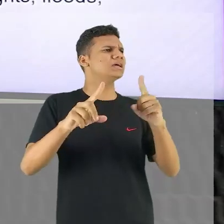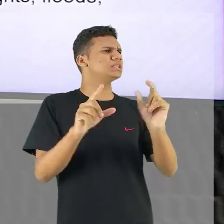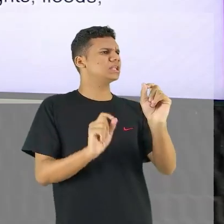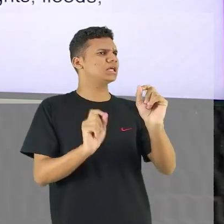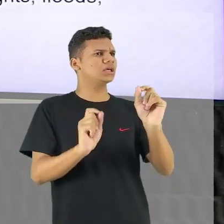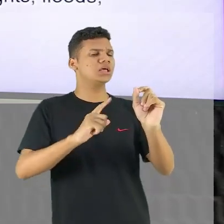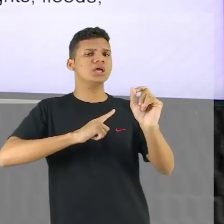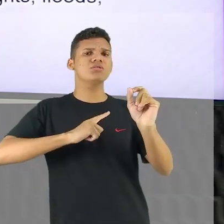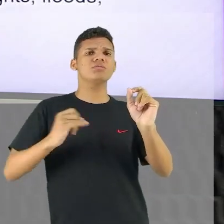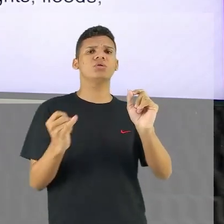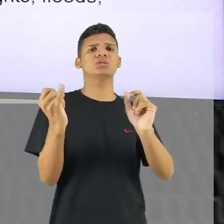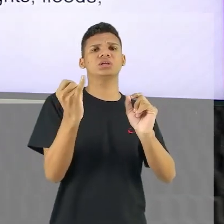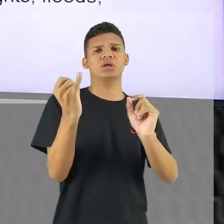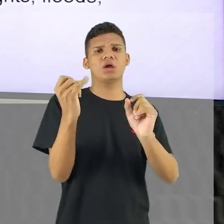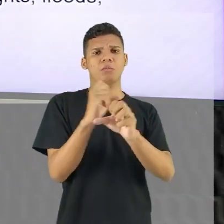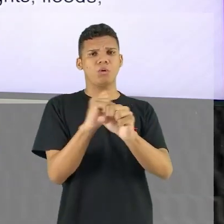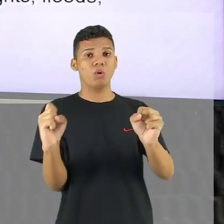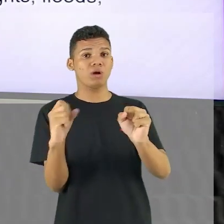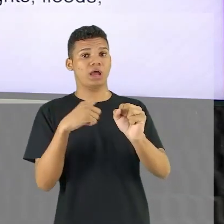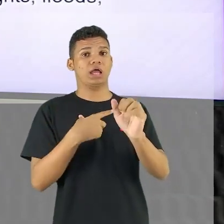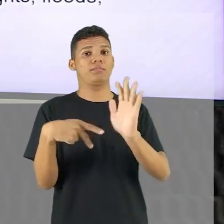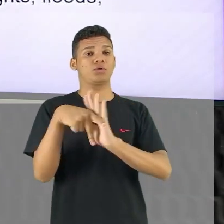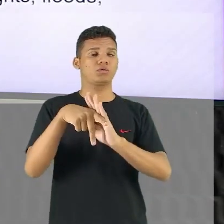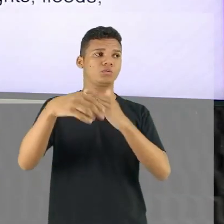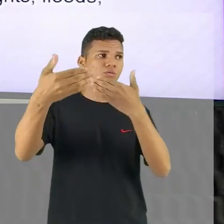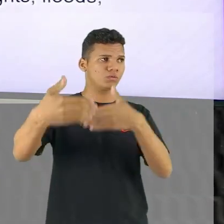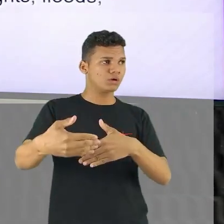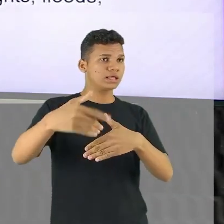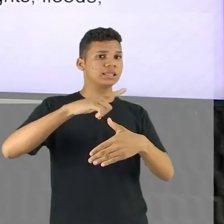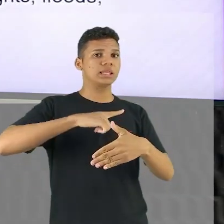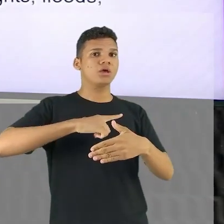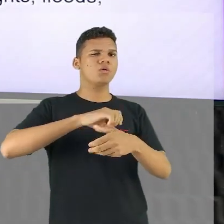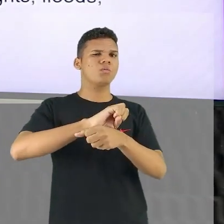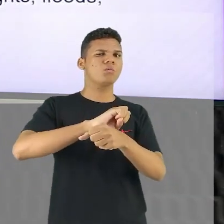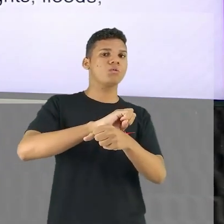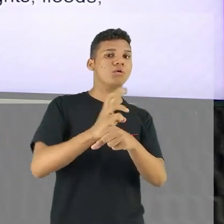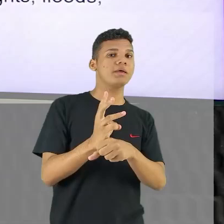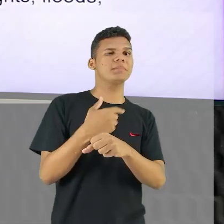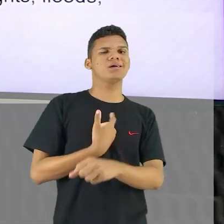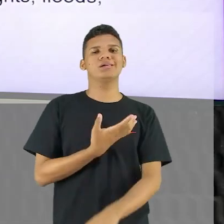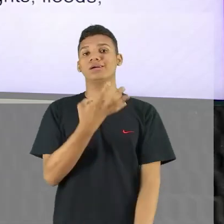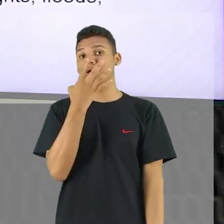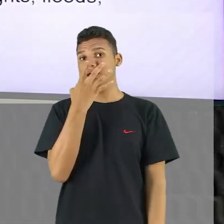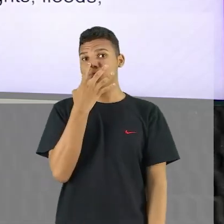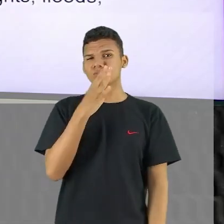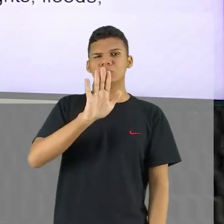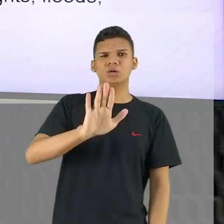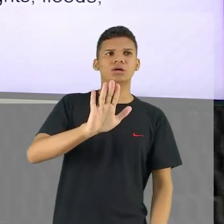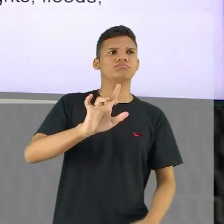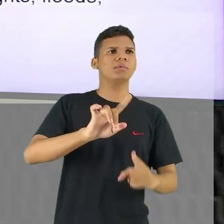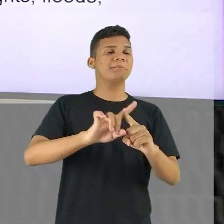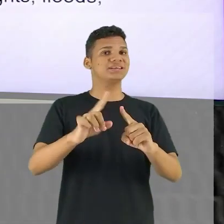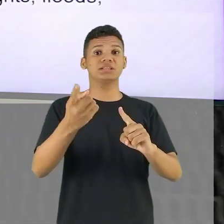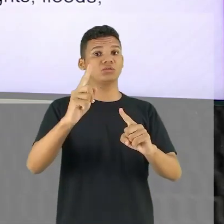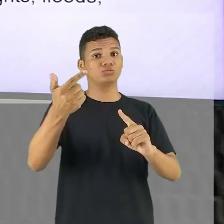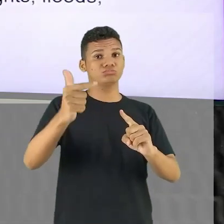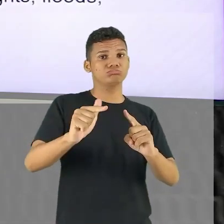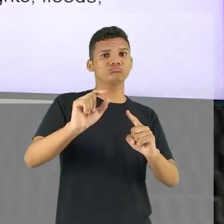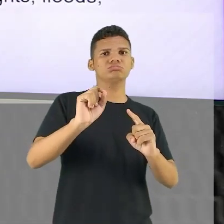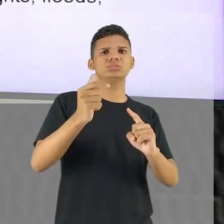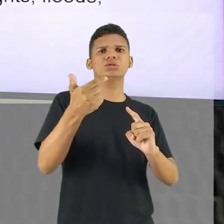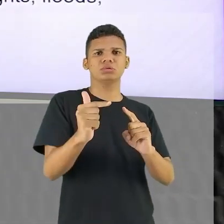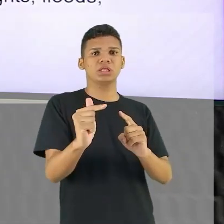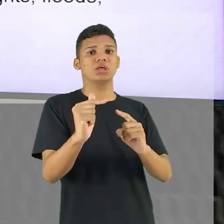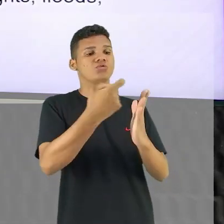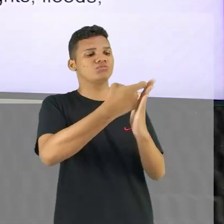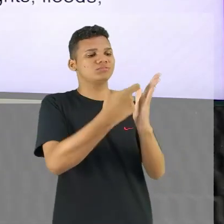muito grande nesse exame. Já no Paz-UEMA, vocês vão observar que não é muito frequente esse tipo de